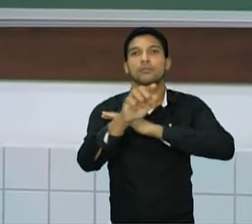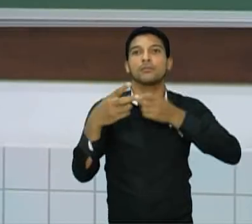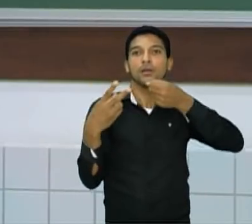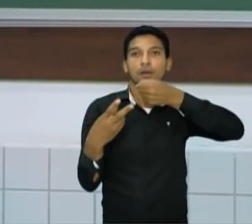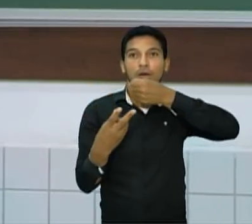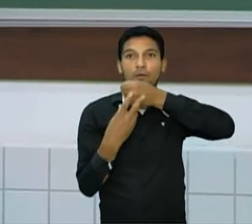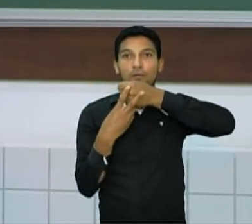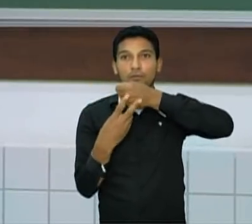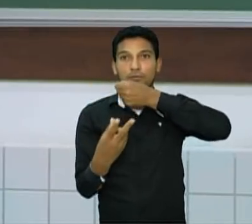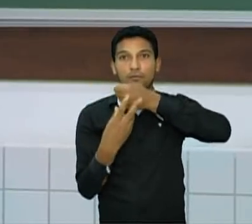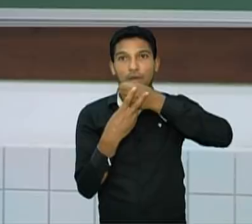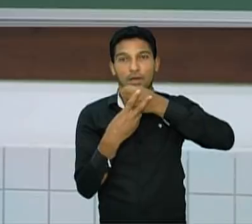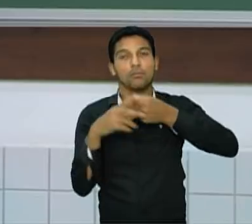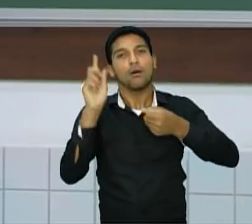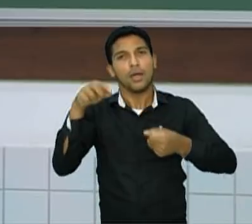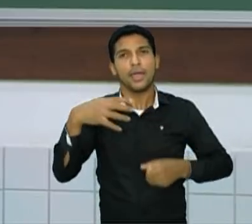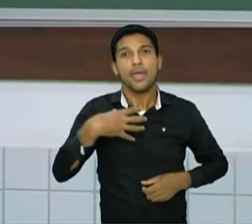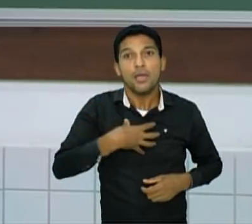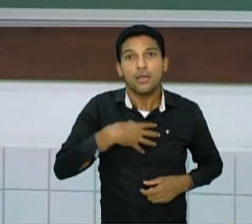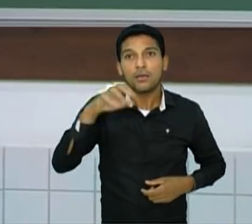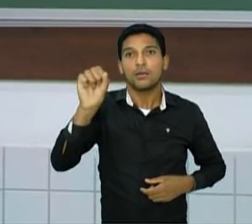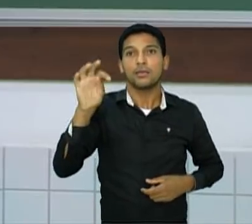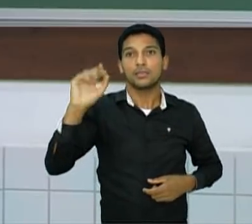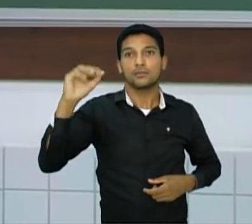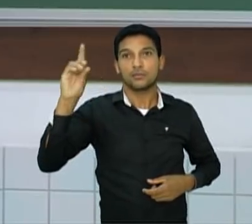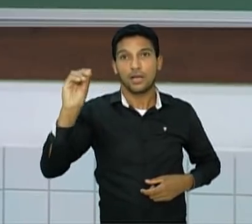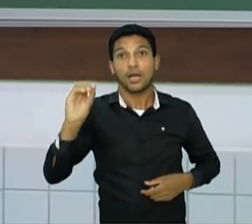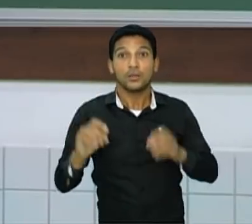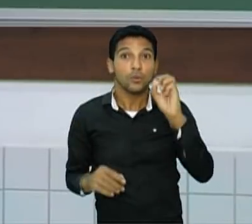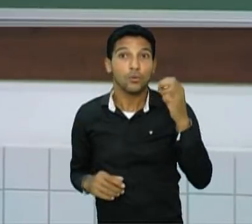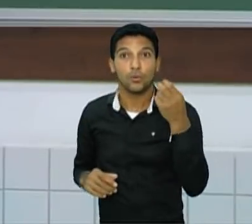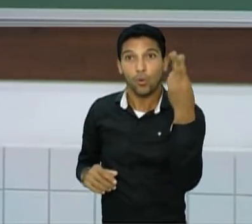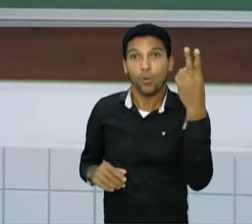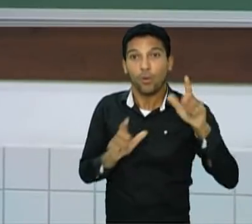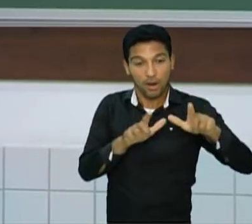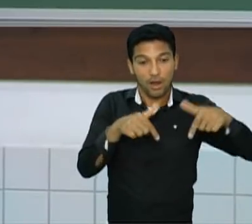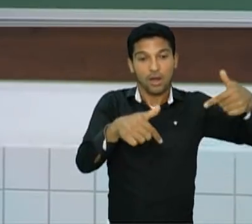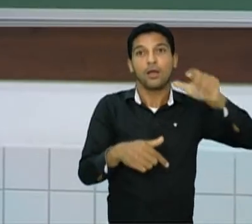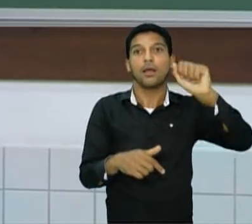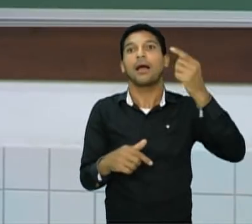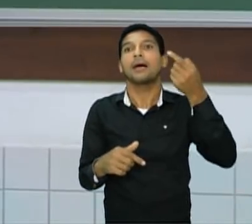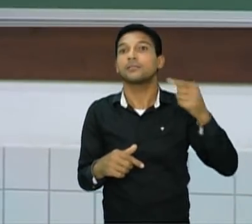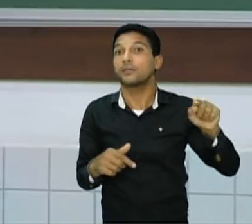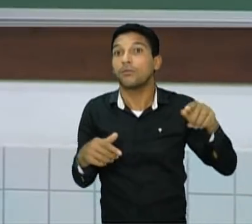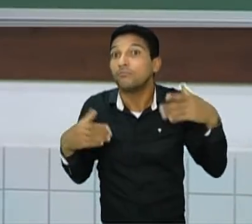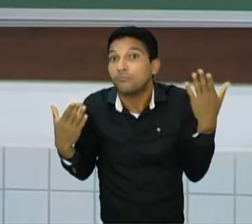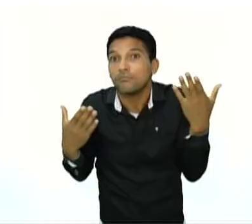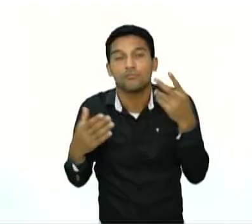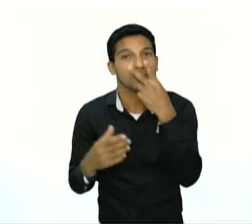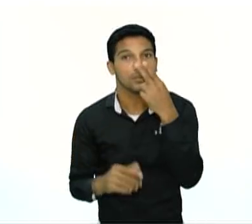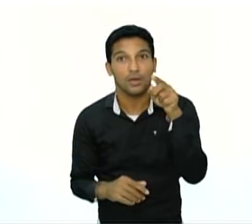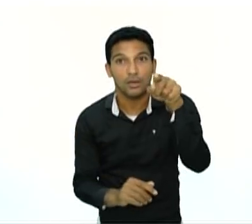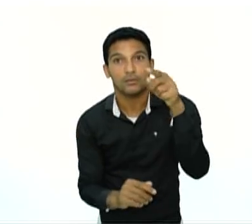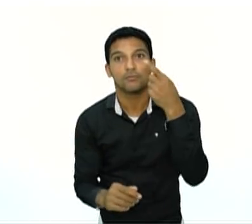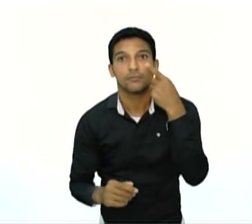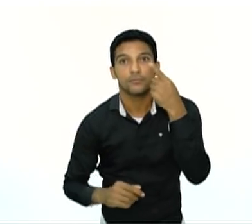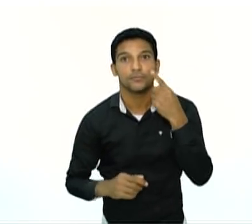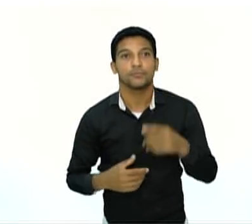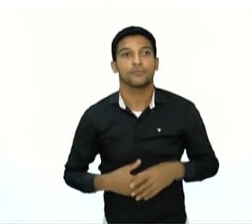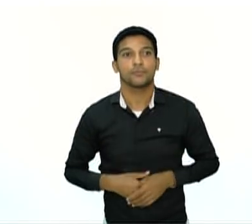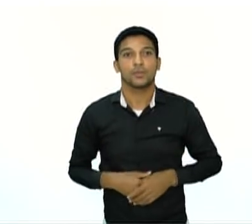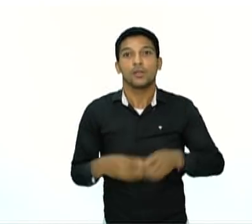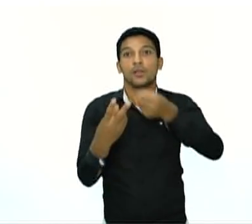eles representam estado ou ação? O que você acha? Vamos ver? O